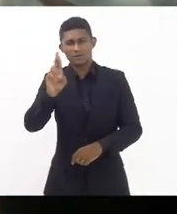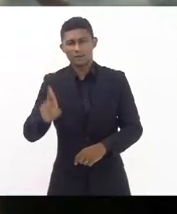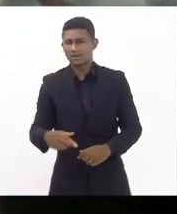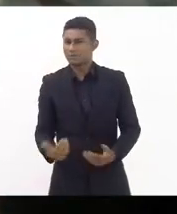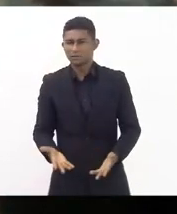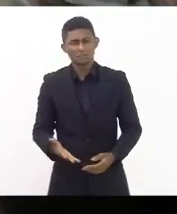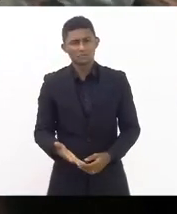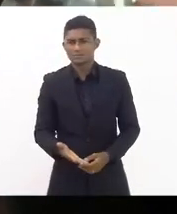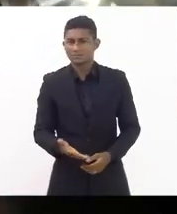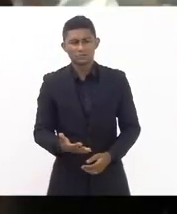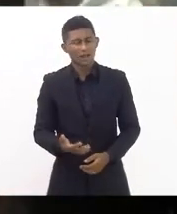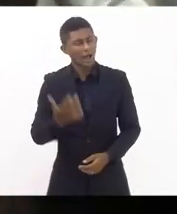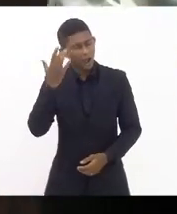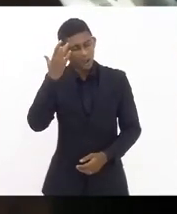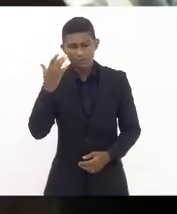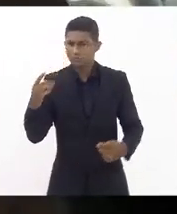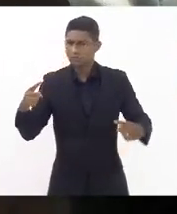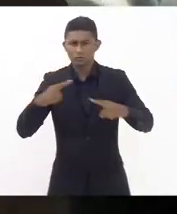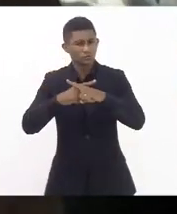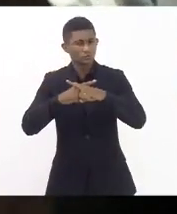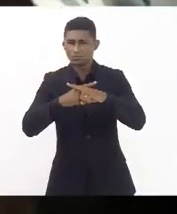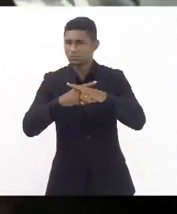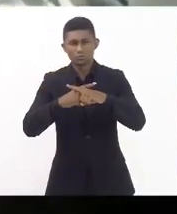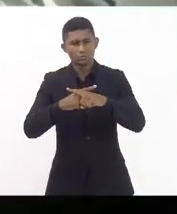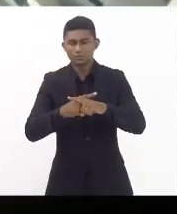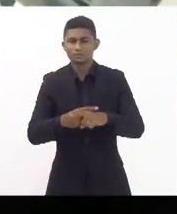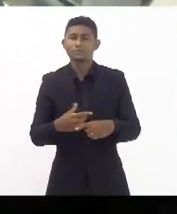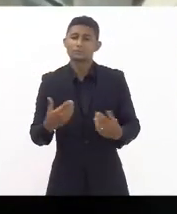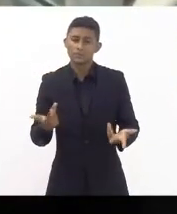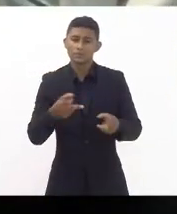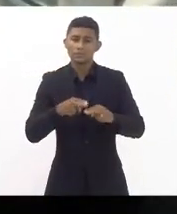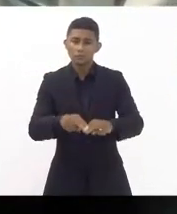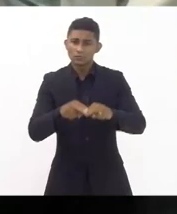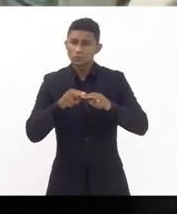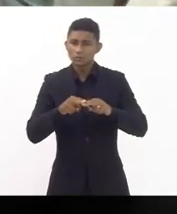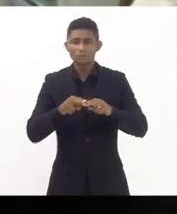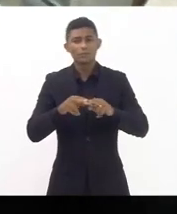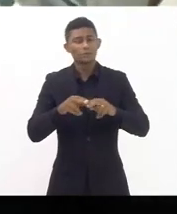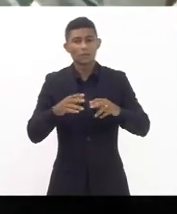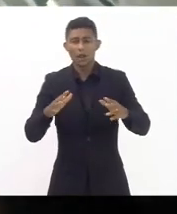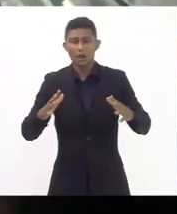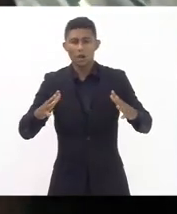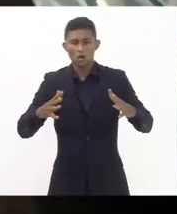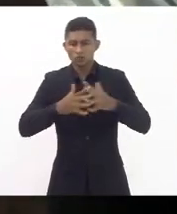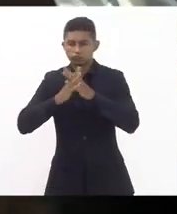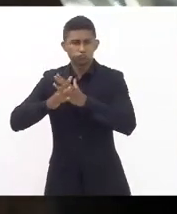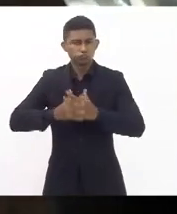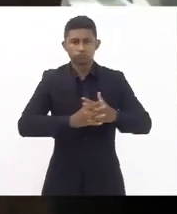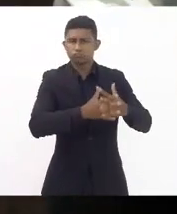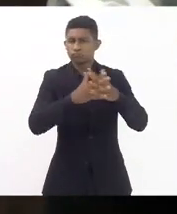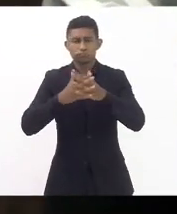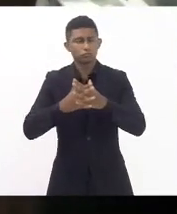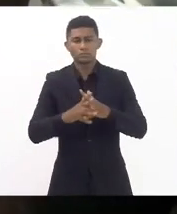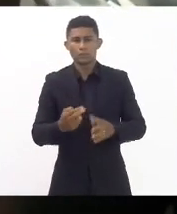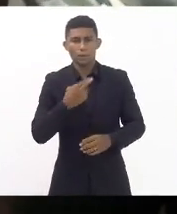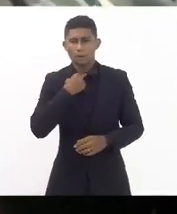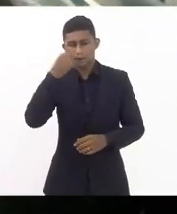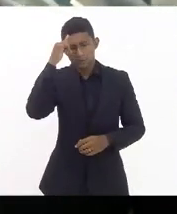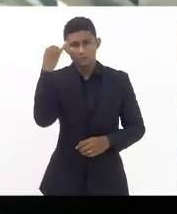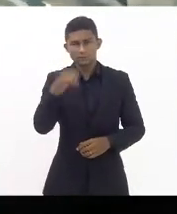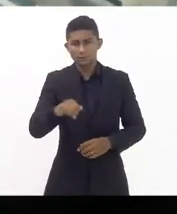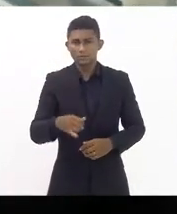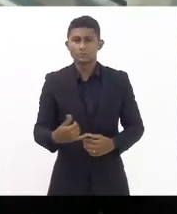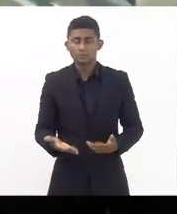públicos estaduais que estejam enfrentando a mesma situação. Por isso, sem misturar os circuitos, Renata, né, sem misturar os circuitos do